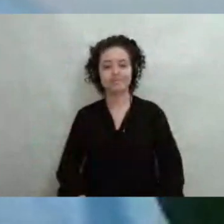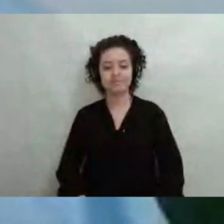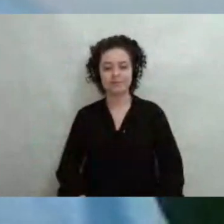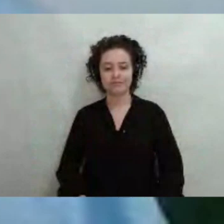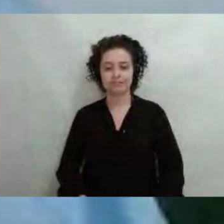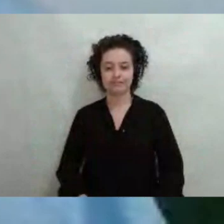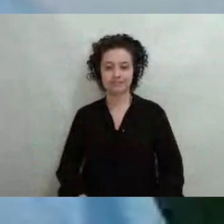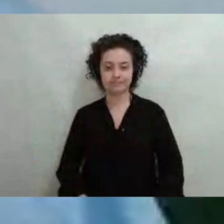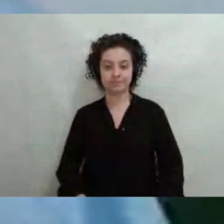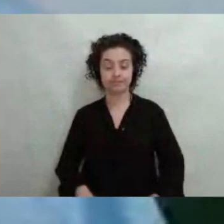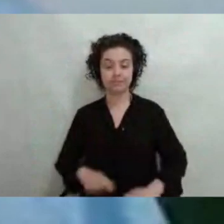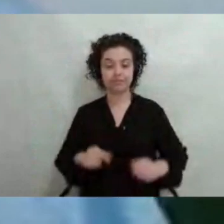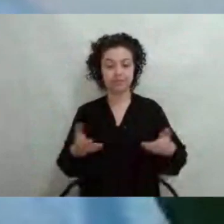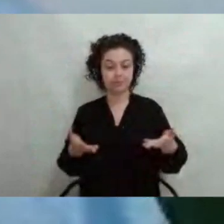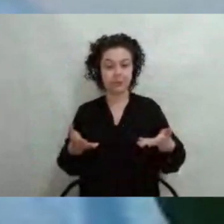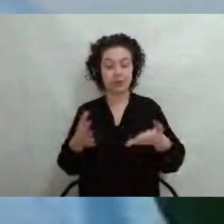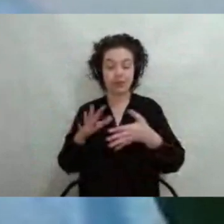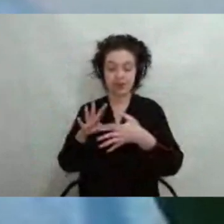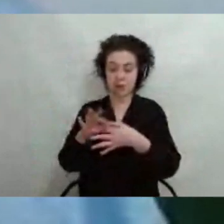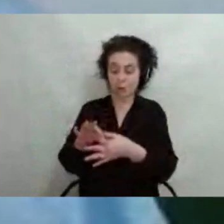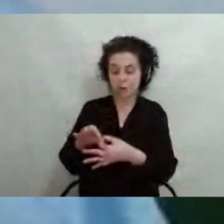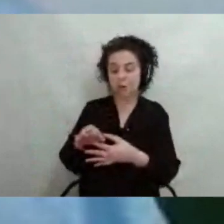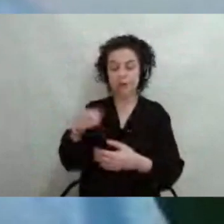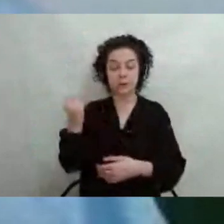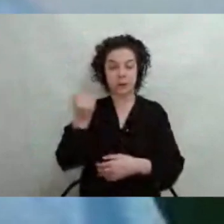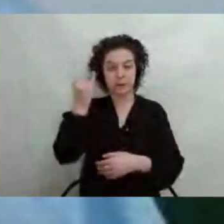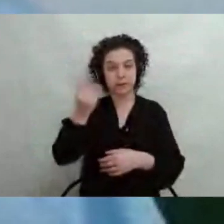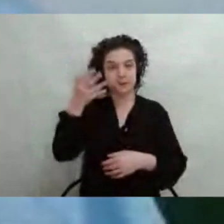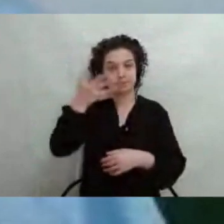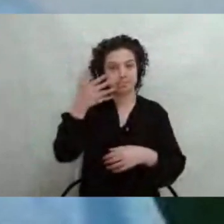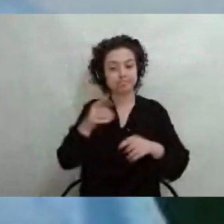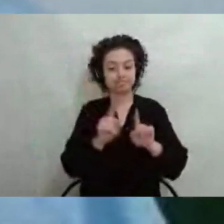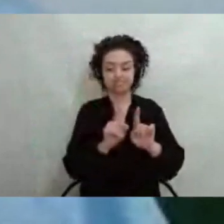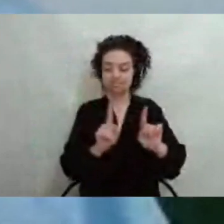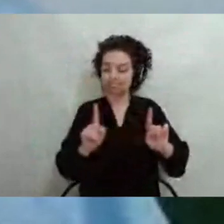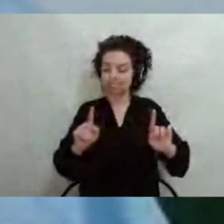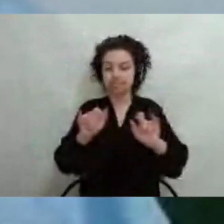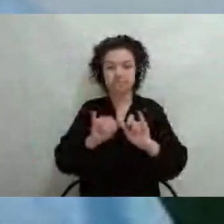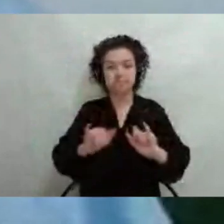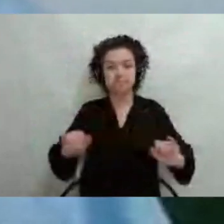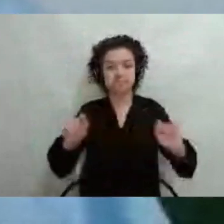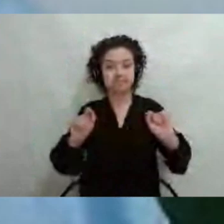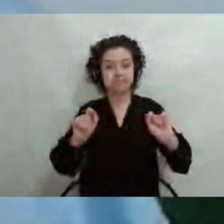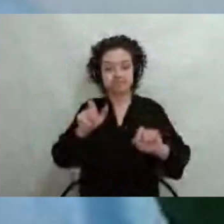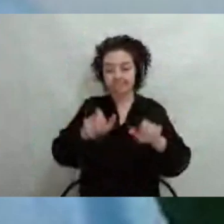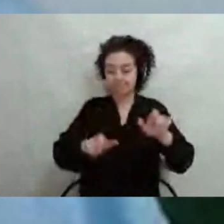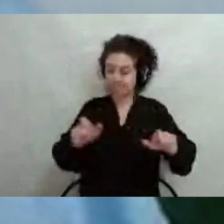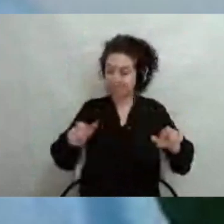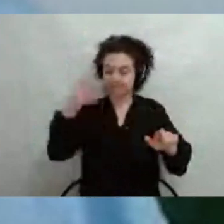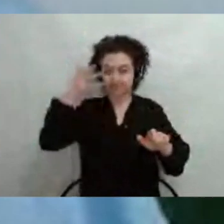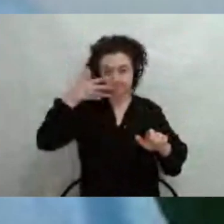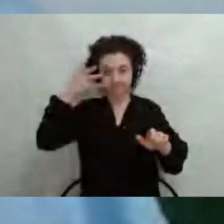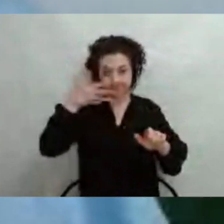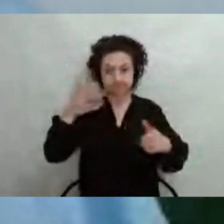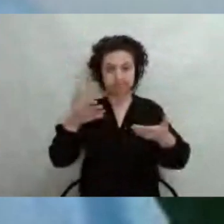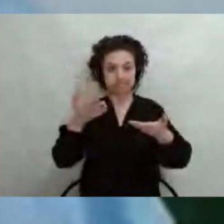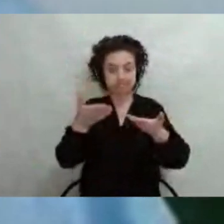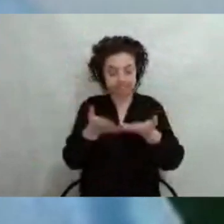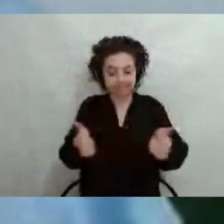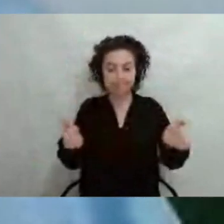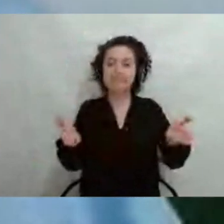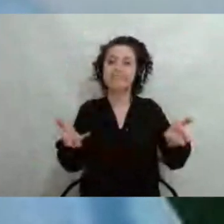de, nessa mesa tão importante, anunciar aqueles que vão abrilhantar esse